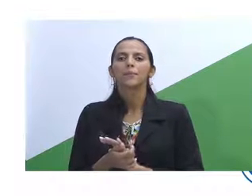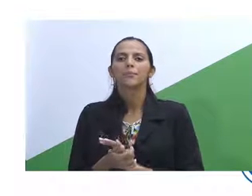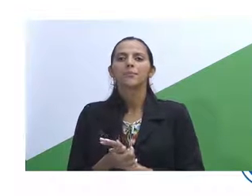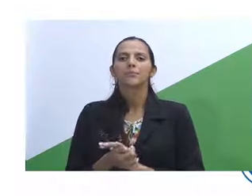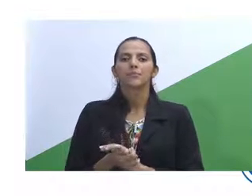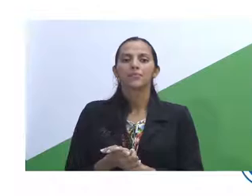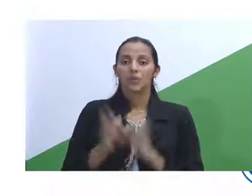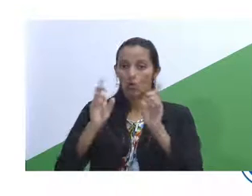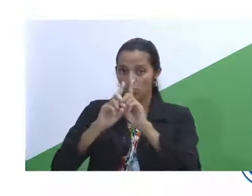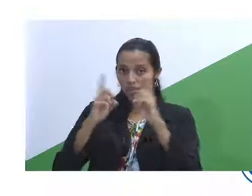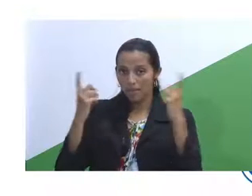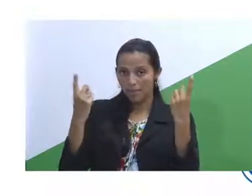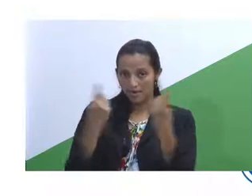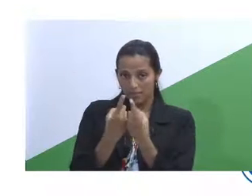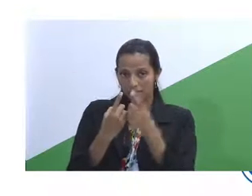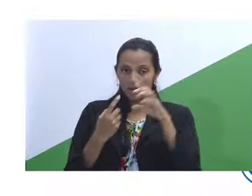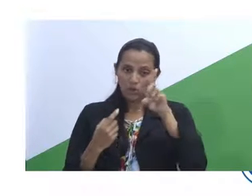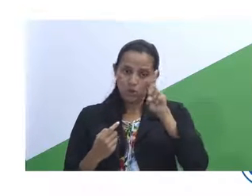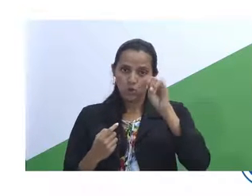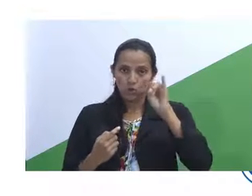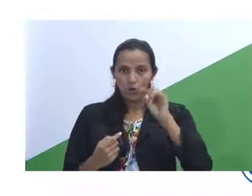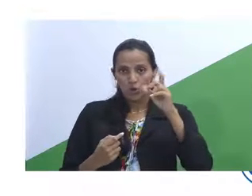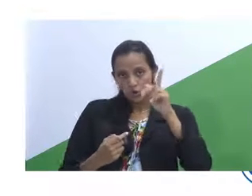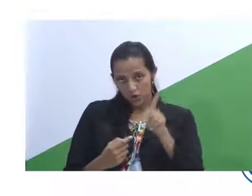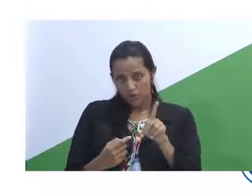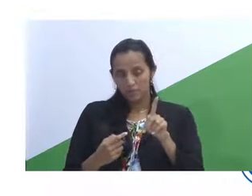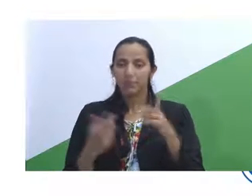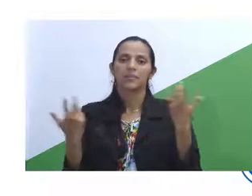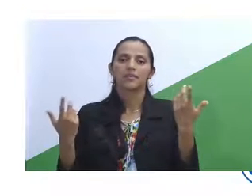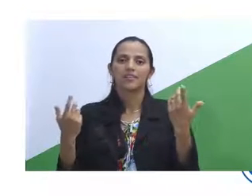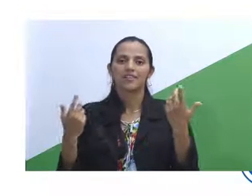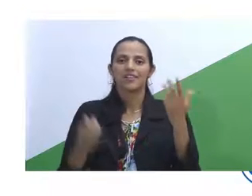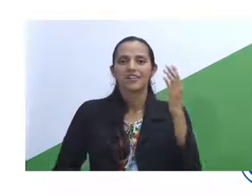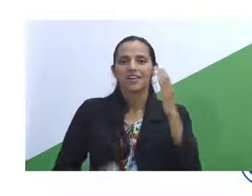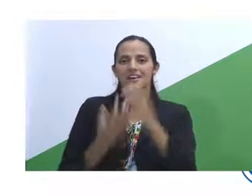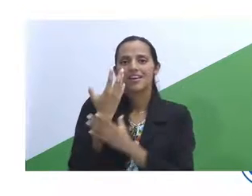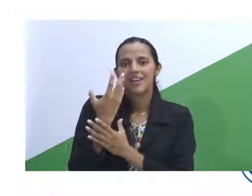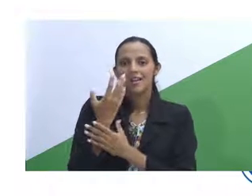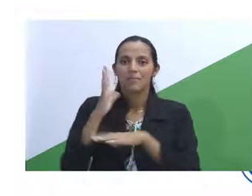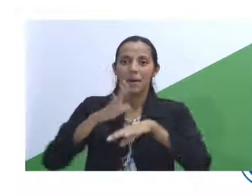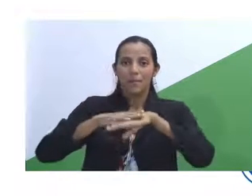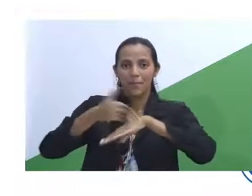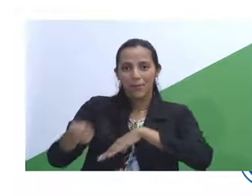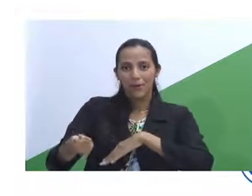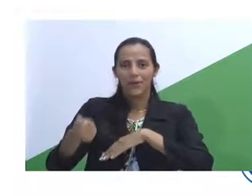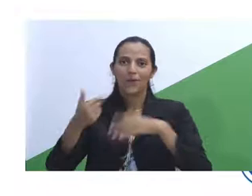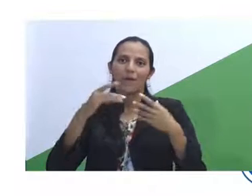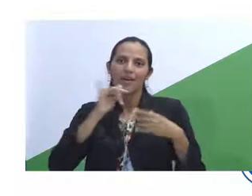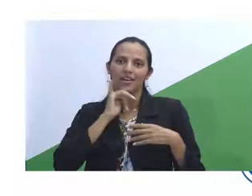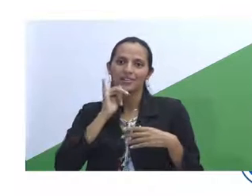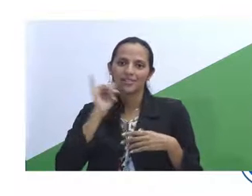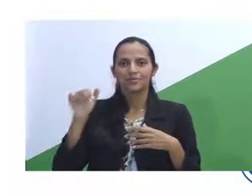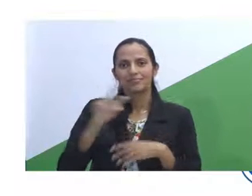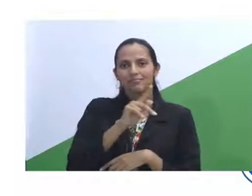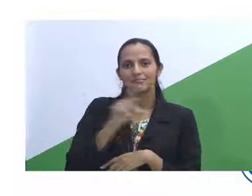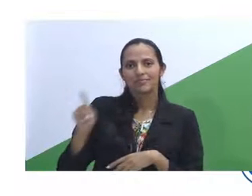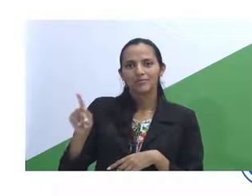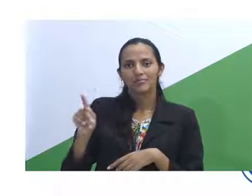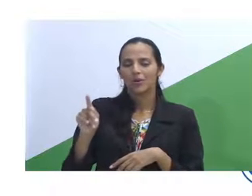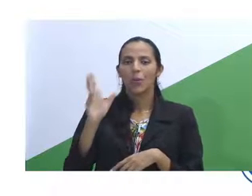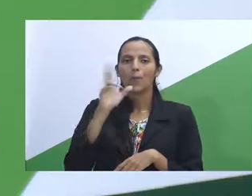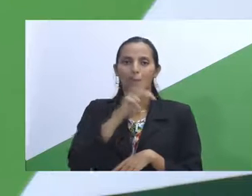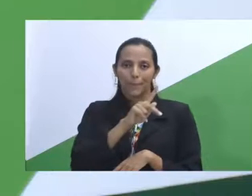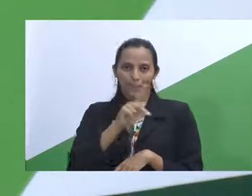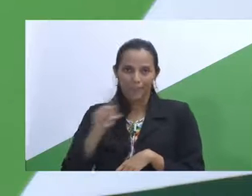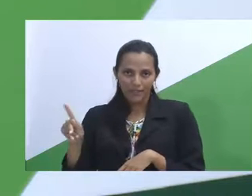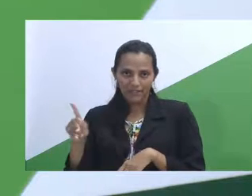que ele vai ser, então, criado, né, pra gente, então, aí, melhorar a imagem desse presidente pra mostrá-lo muito próximo,